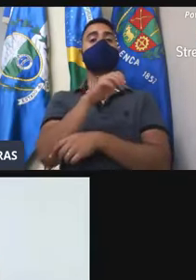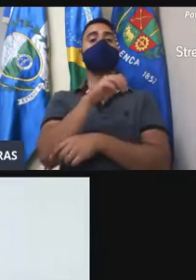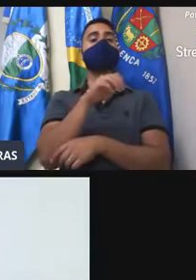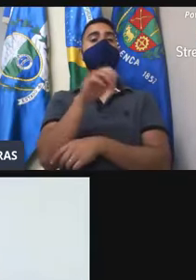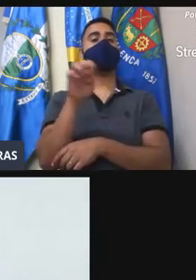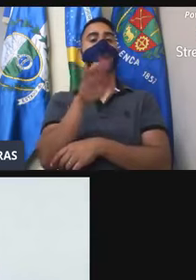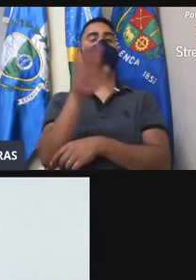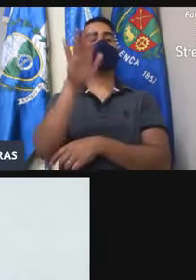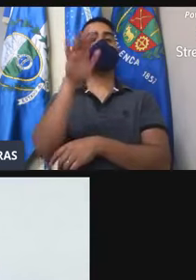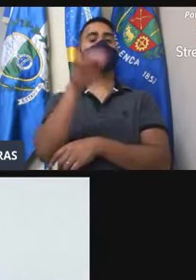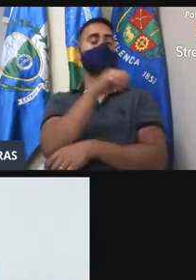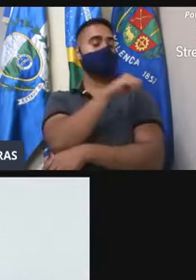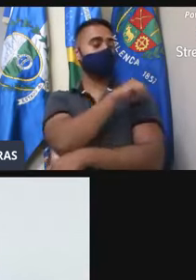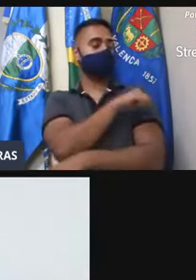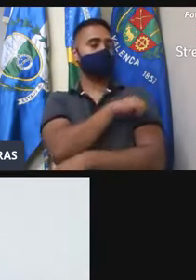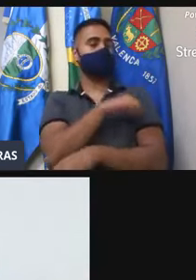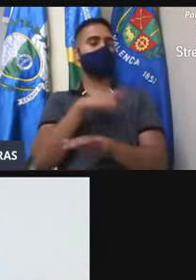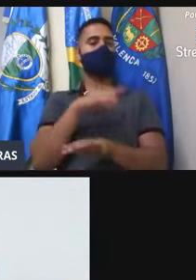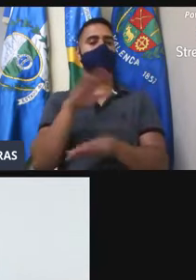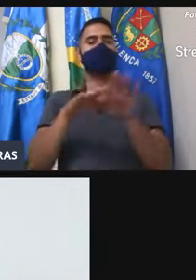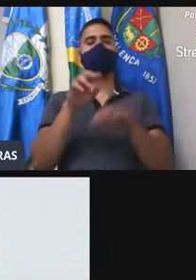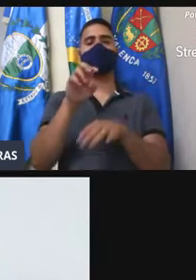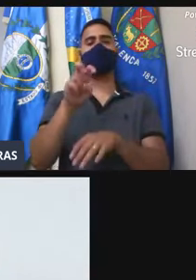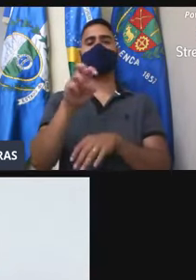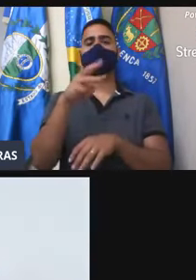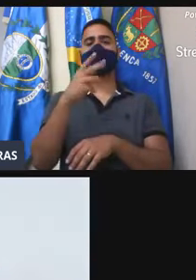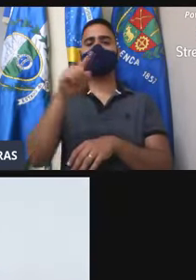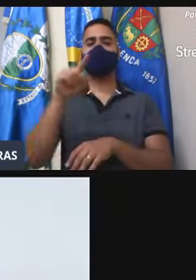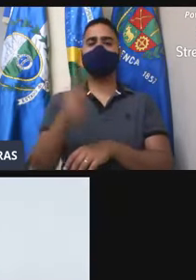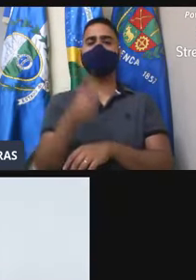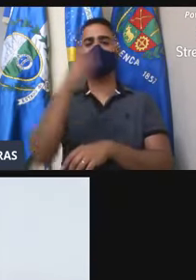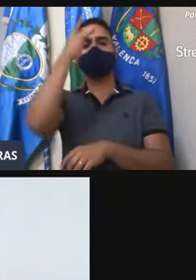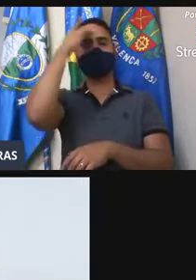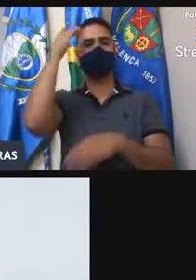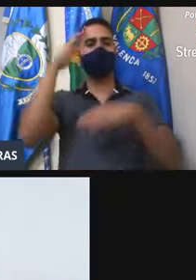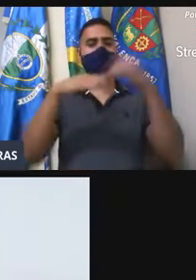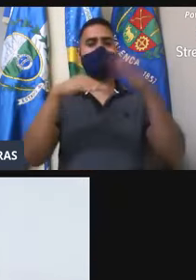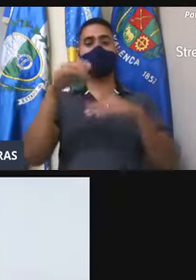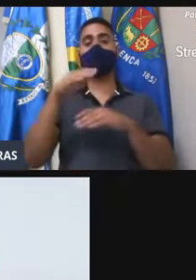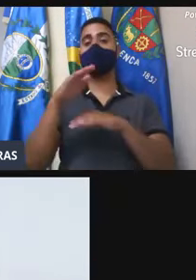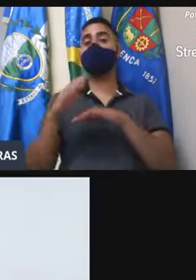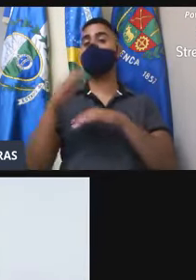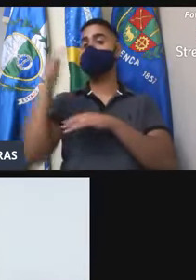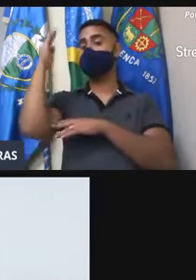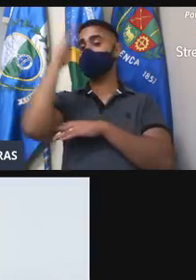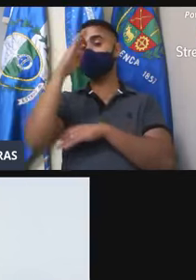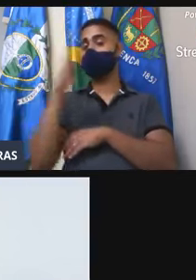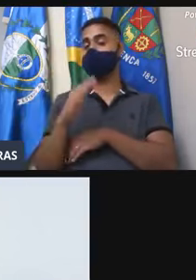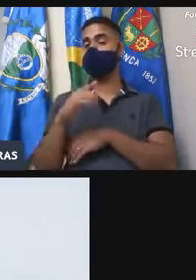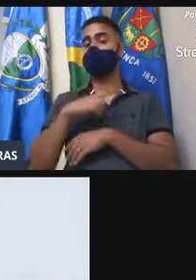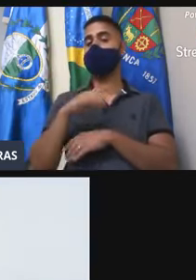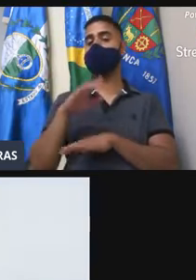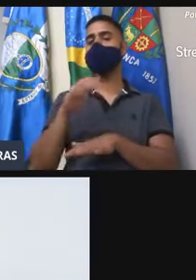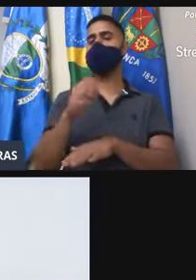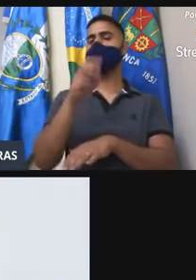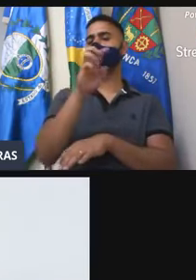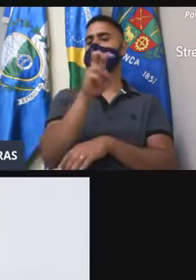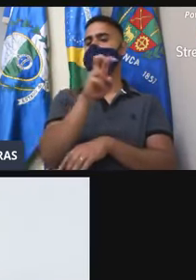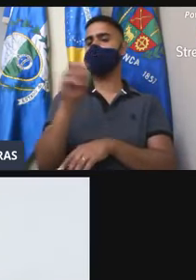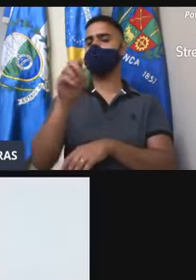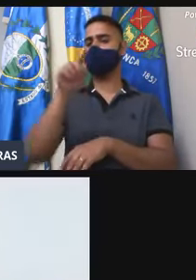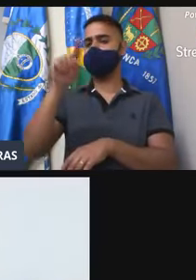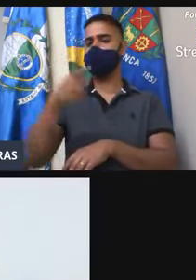estão registrados mais de 53 mil profissionais contábeis e no país somam mais de 500 mil de profissionais. Essa categoria